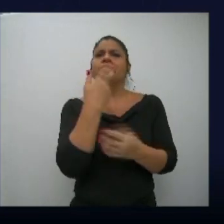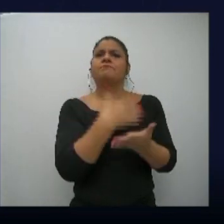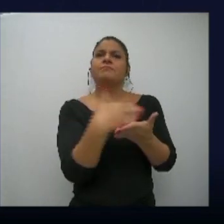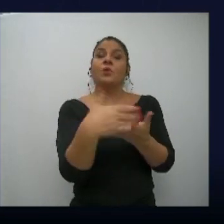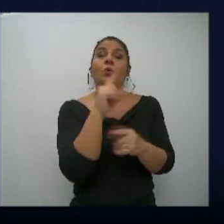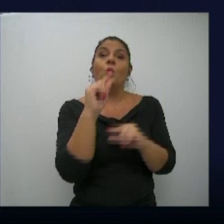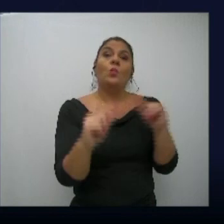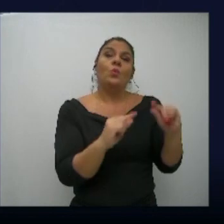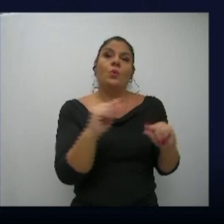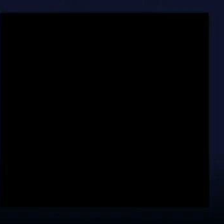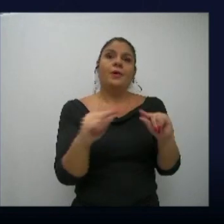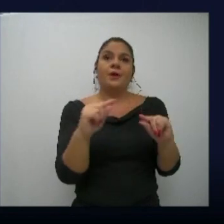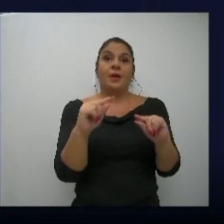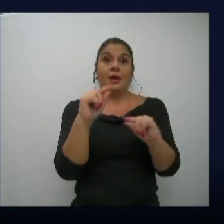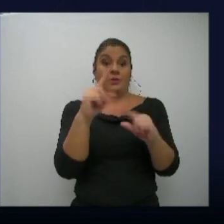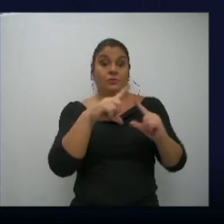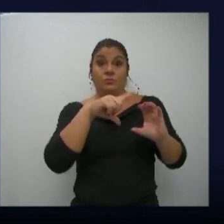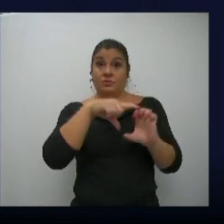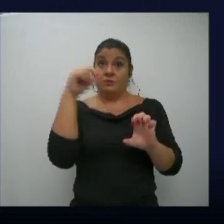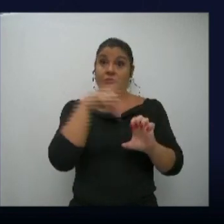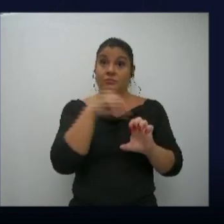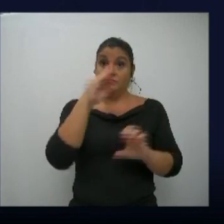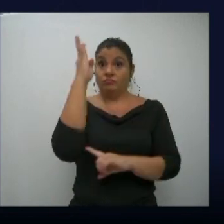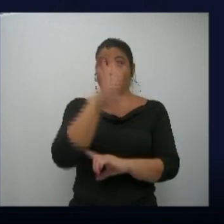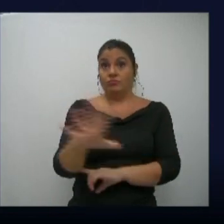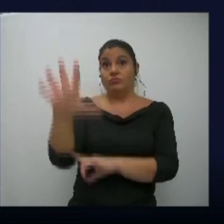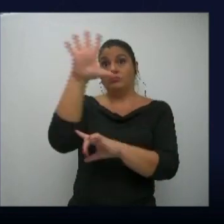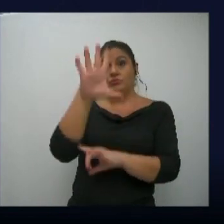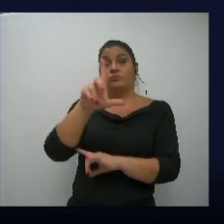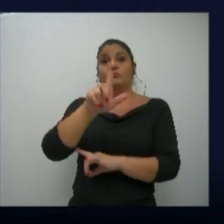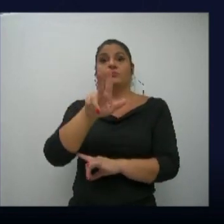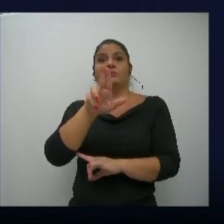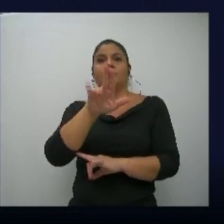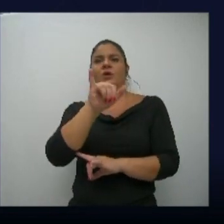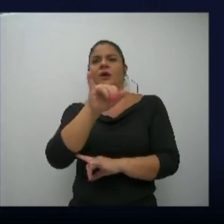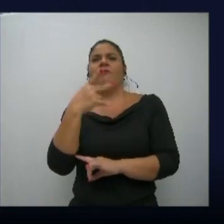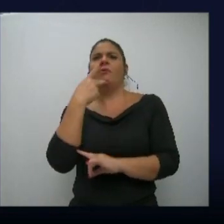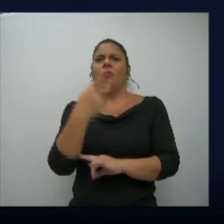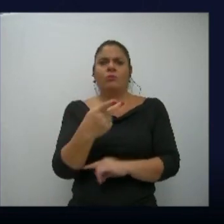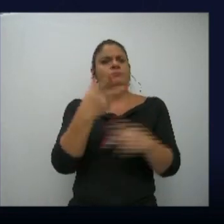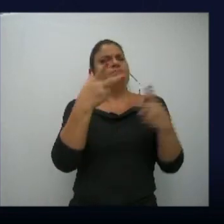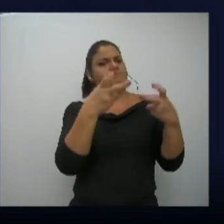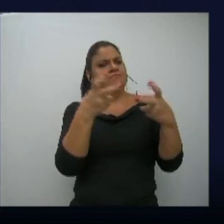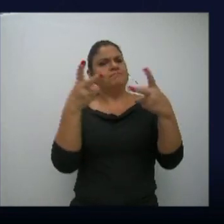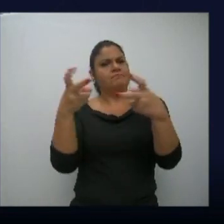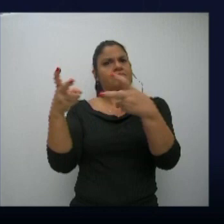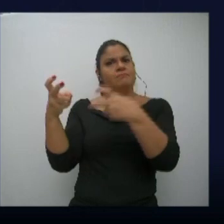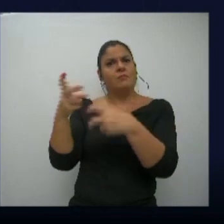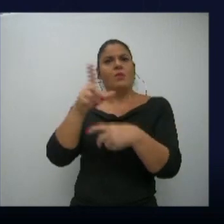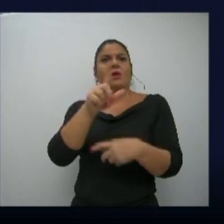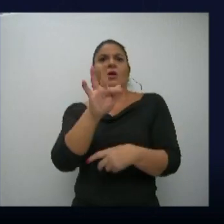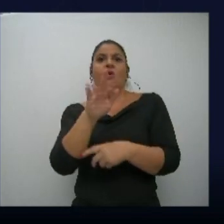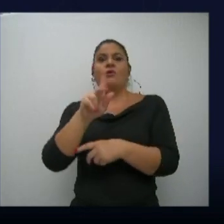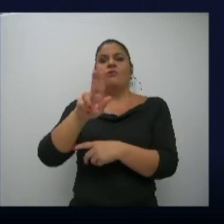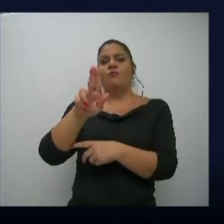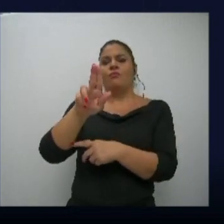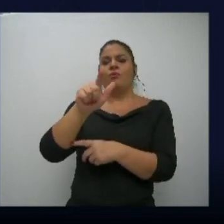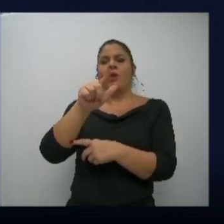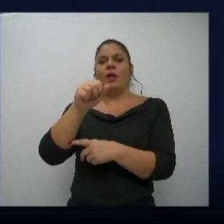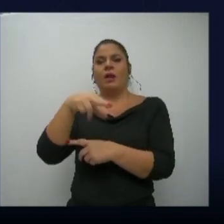começaram a falar um pouco do dos empreendedores brasileiros o Guilherme é tenho visto aí você furlanetti